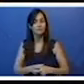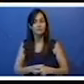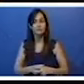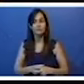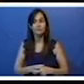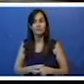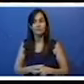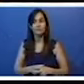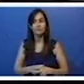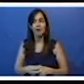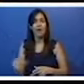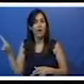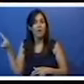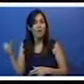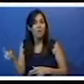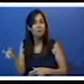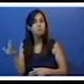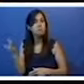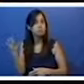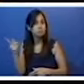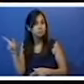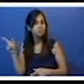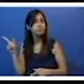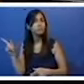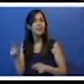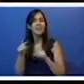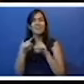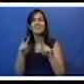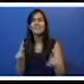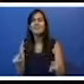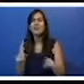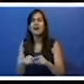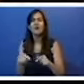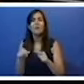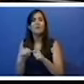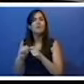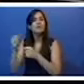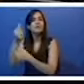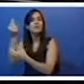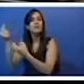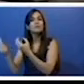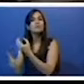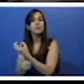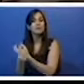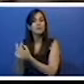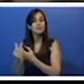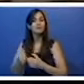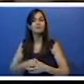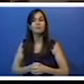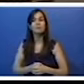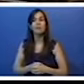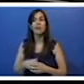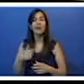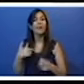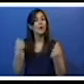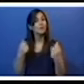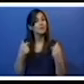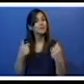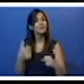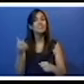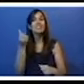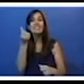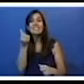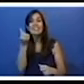lá dividir olha quantos triângulos para formar um hexágono eu preciso de 6